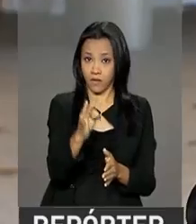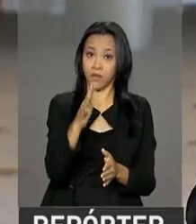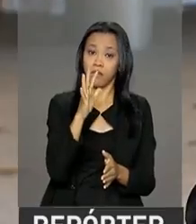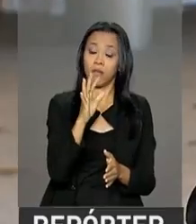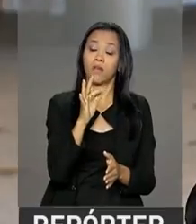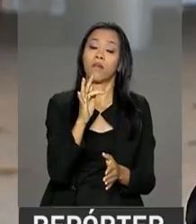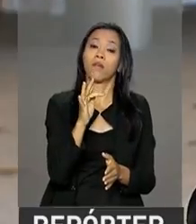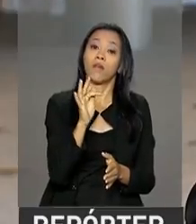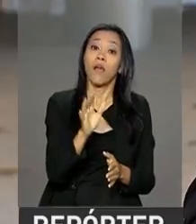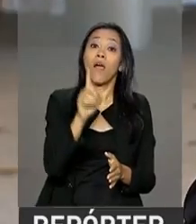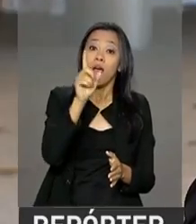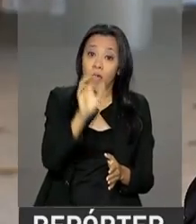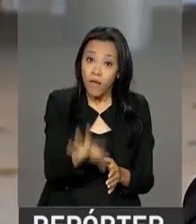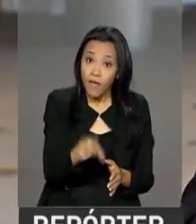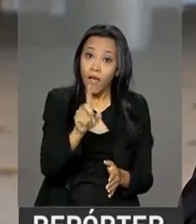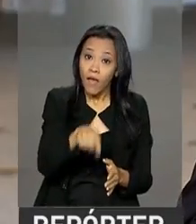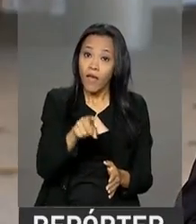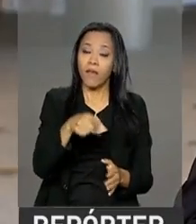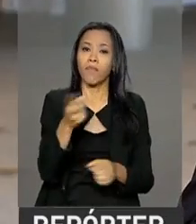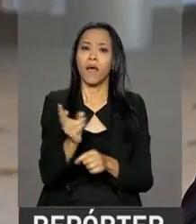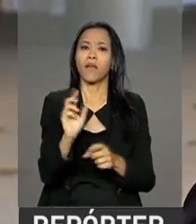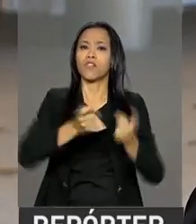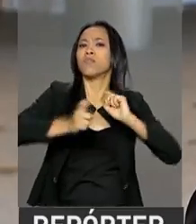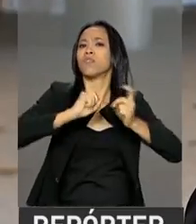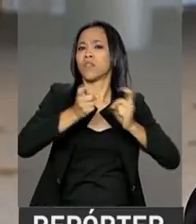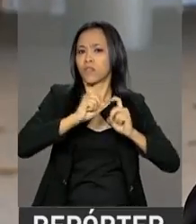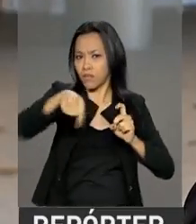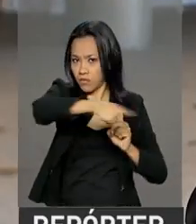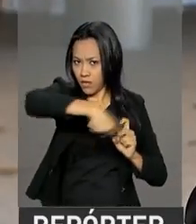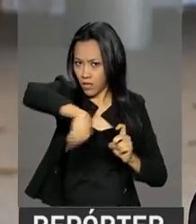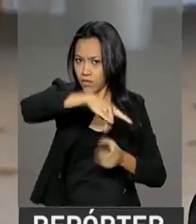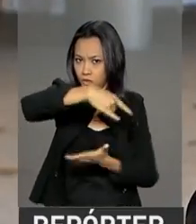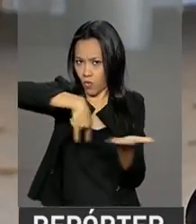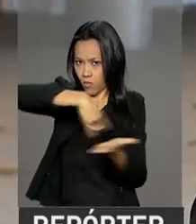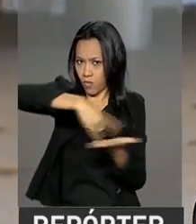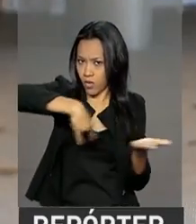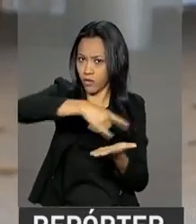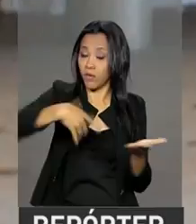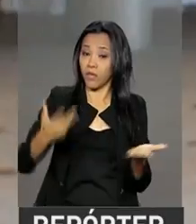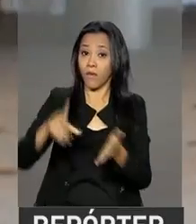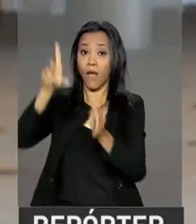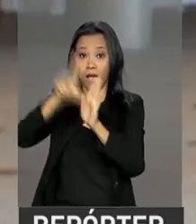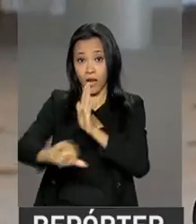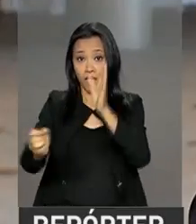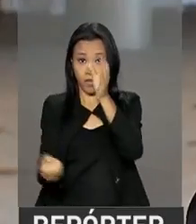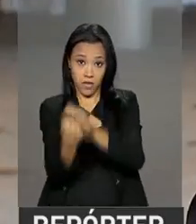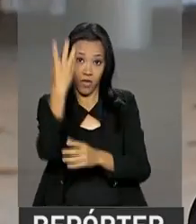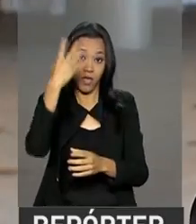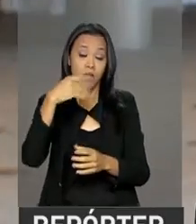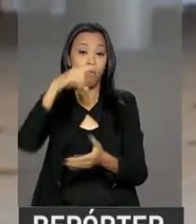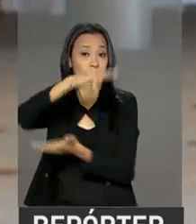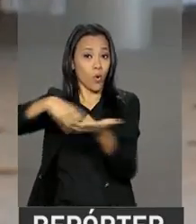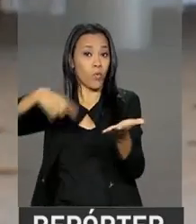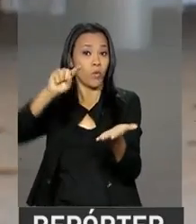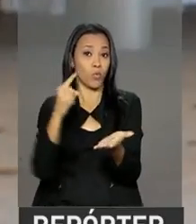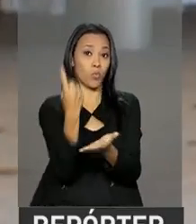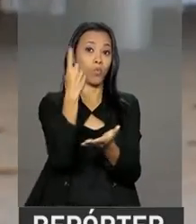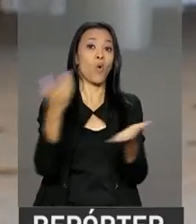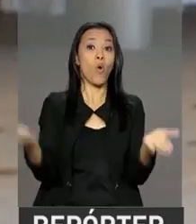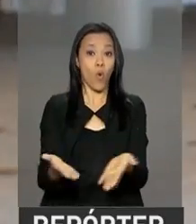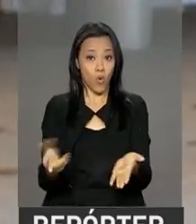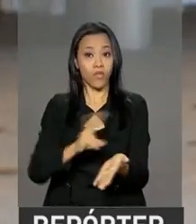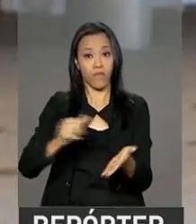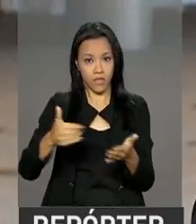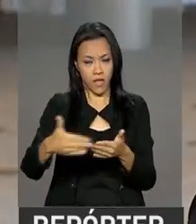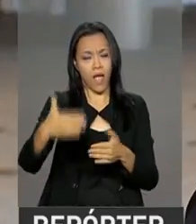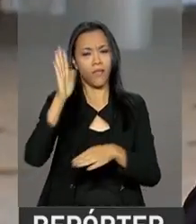responsável pela gestão dessa base de dados Então essa lei que cria esse documento de identificação única vai ser sancionada Hoje